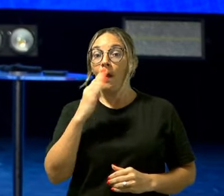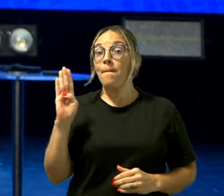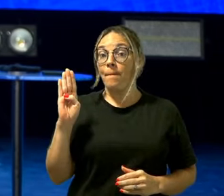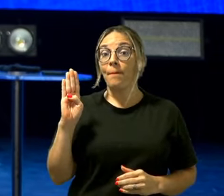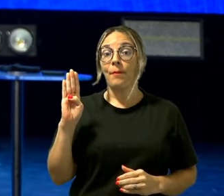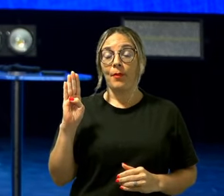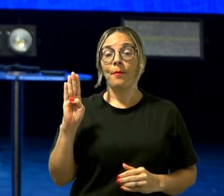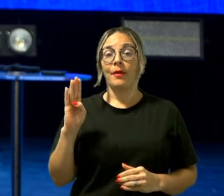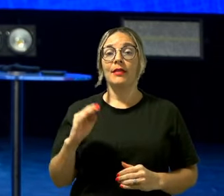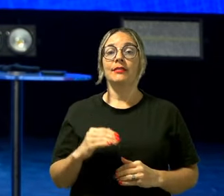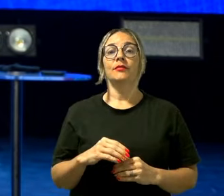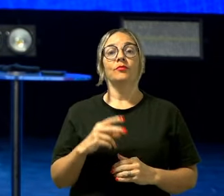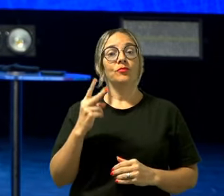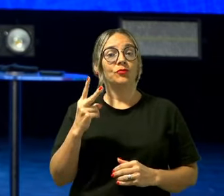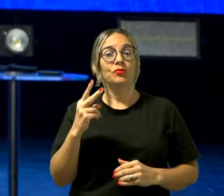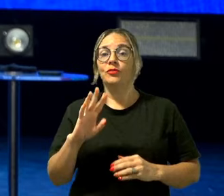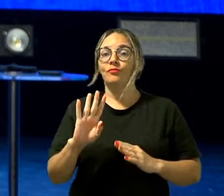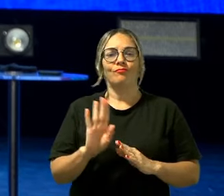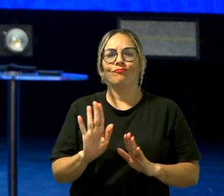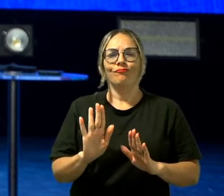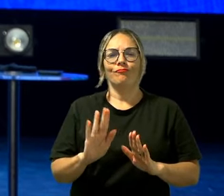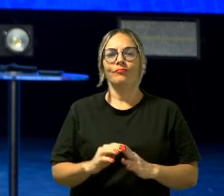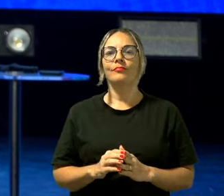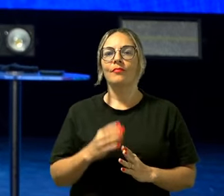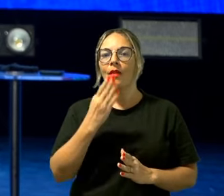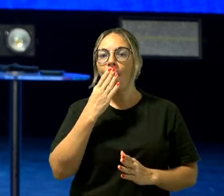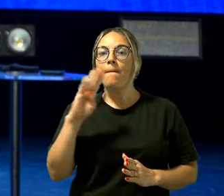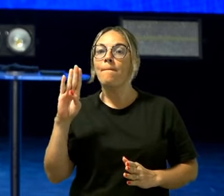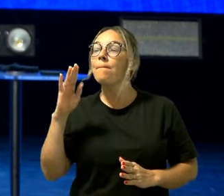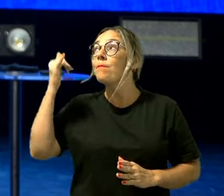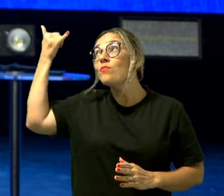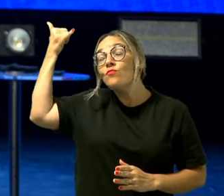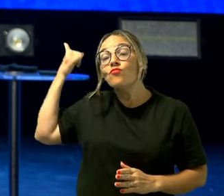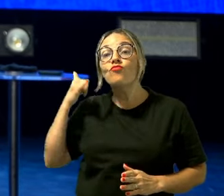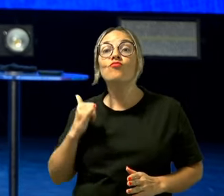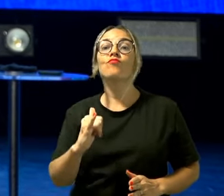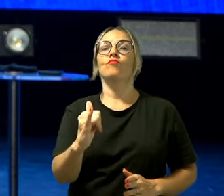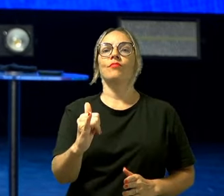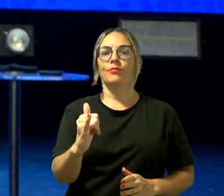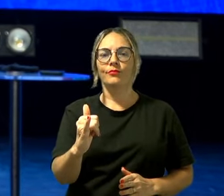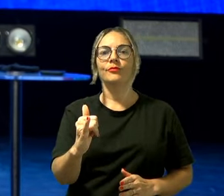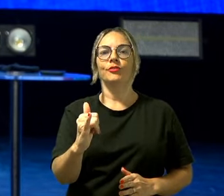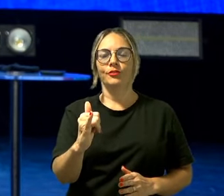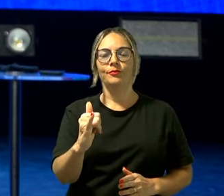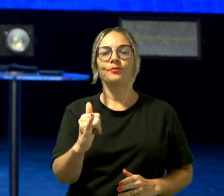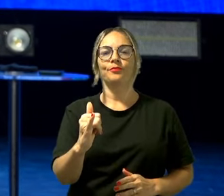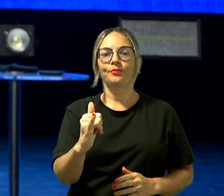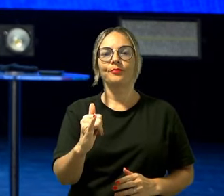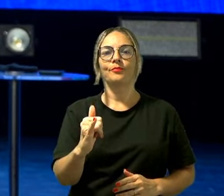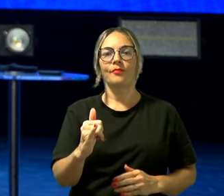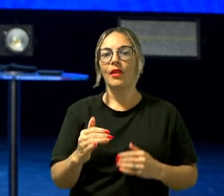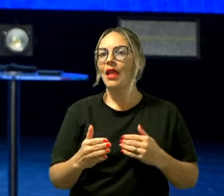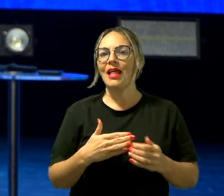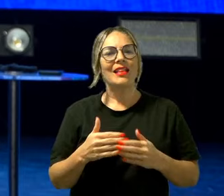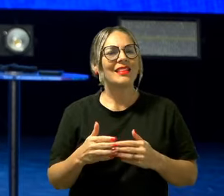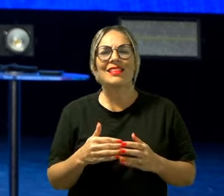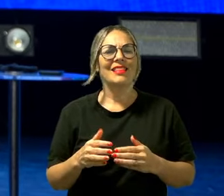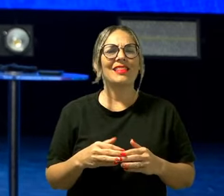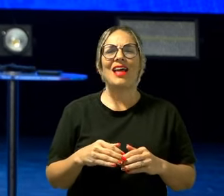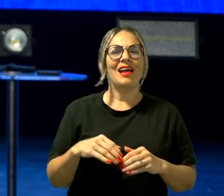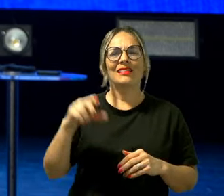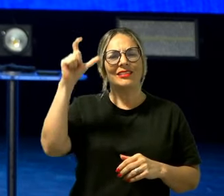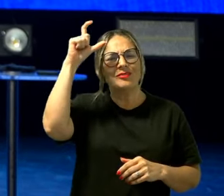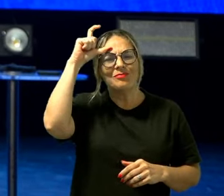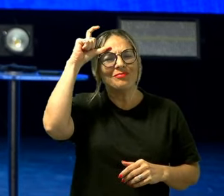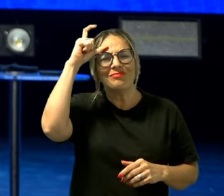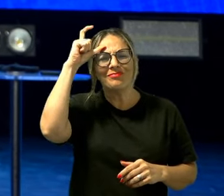liberar uma palavra profética aqui. Existe uma palavra de Deus liberada sobre a sua vida. E não há aflição, tempestade, adversidade, demônio, principado,